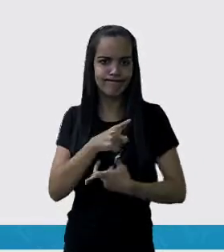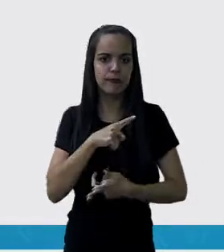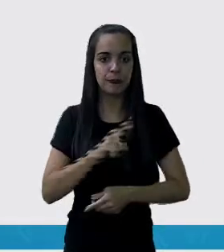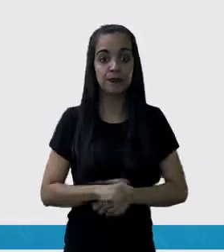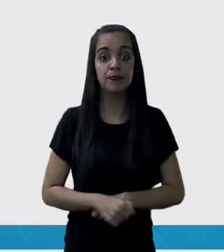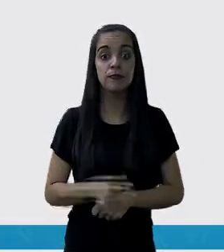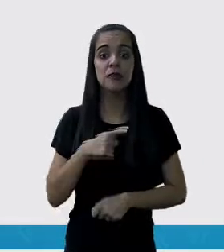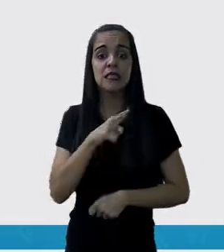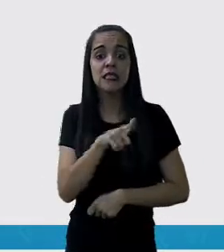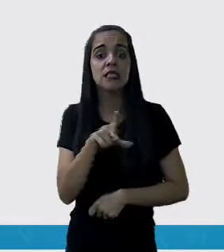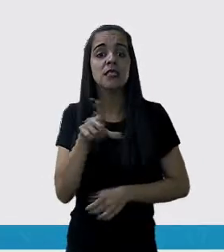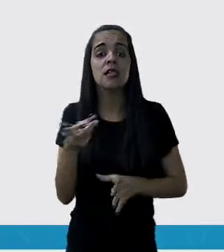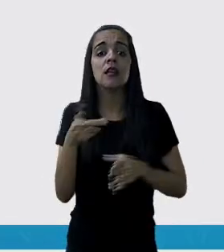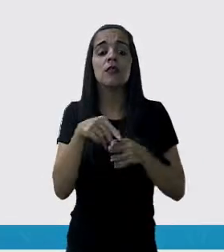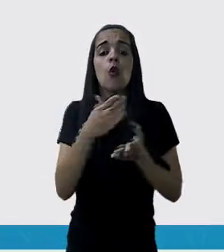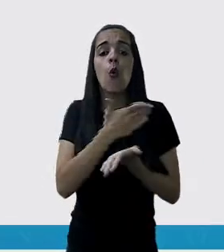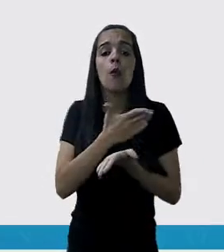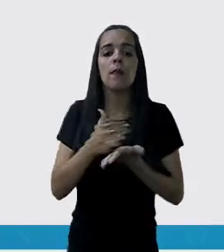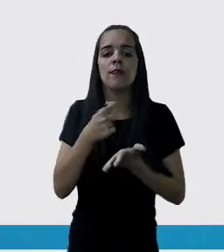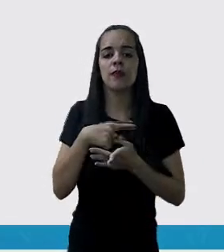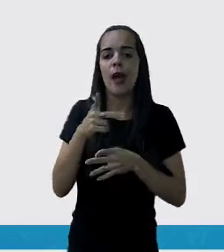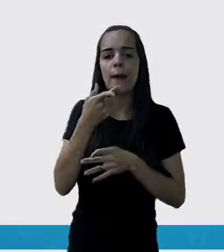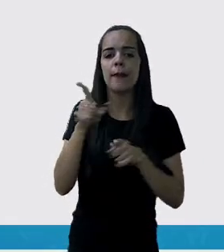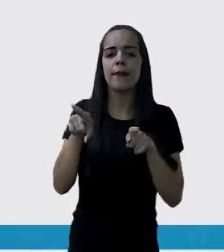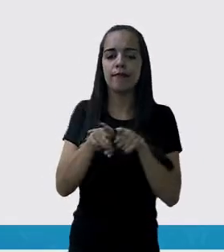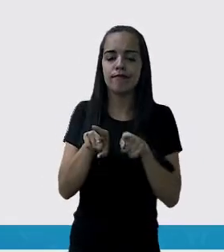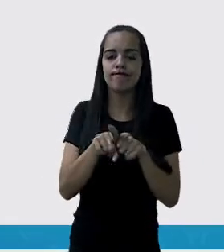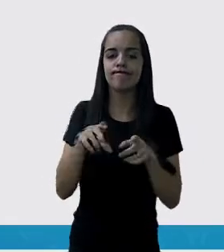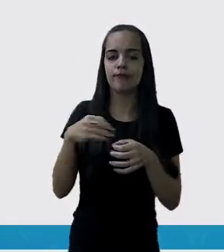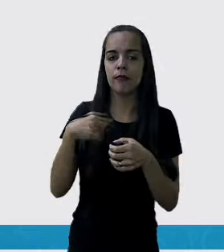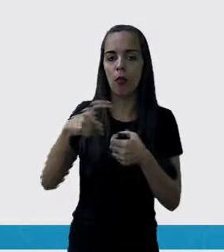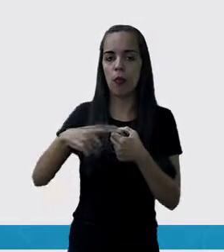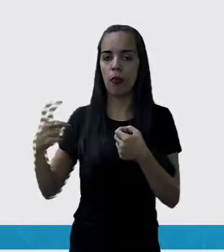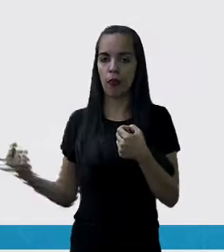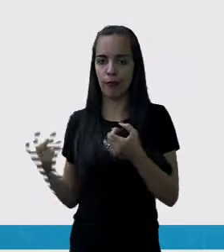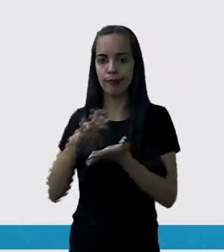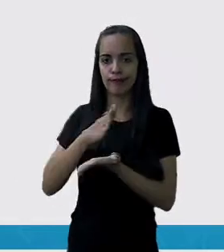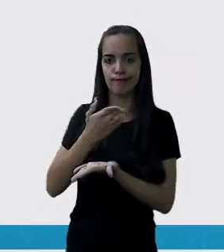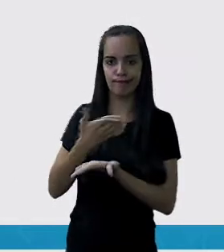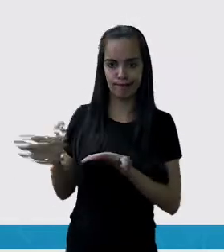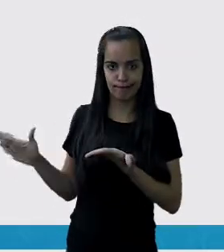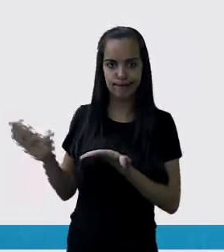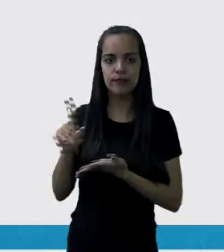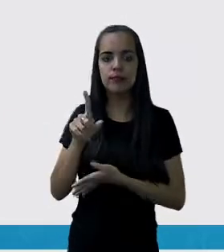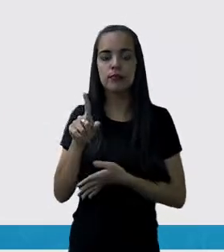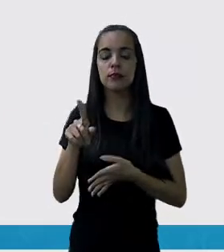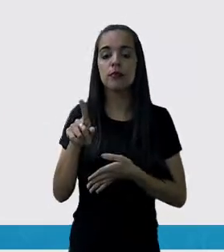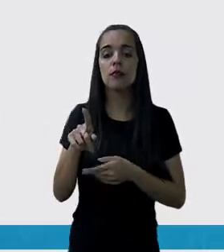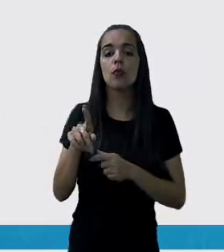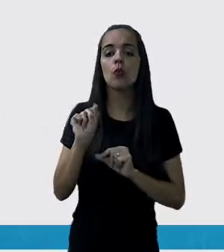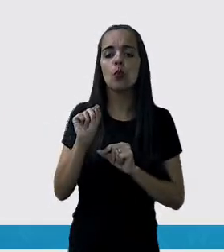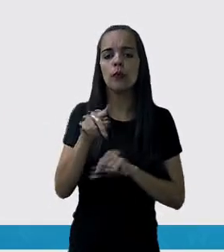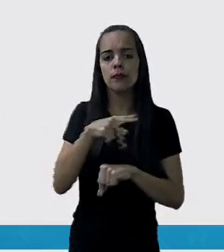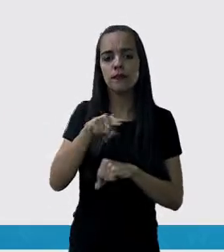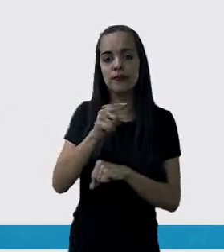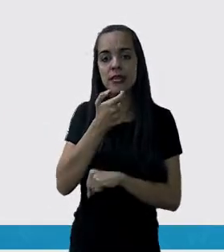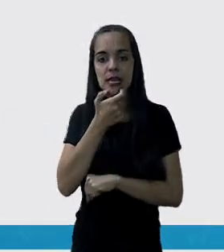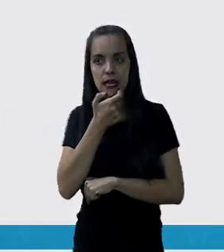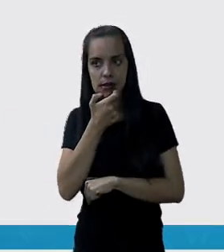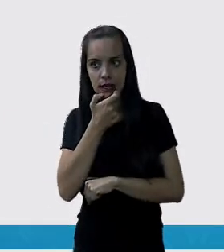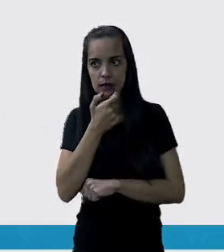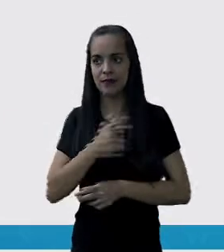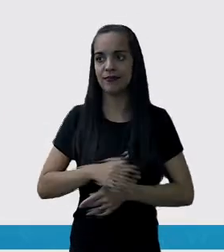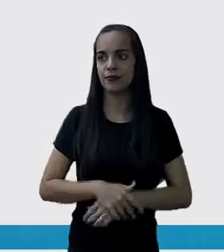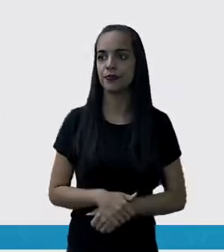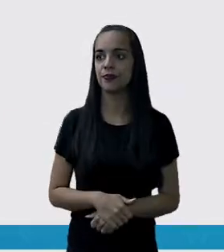Unido. Porque o Reino Unido saiu, mas isso aí nós vamos ver no decorrer desta aula.